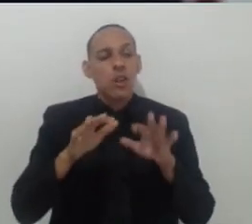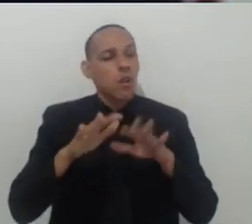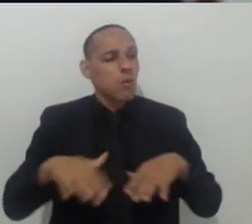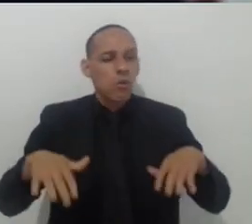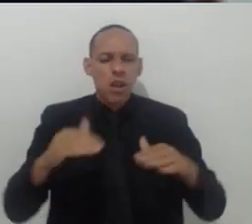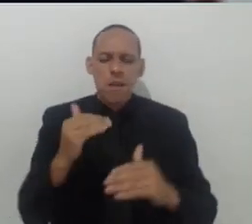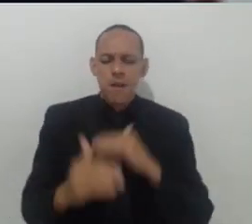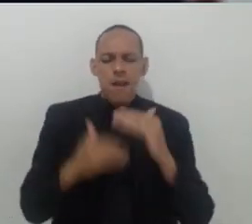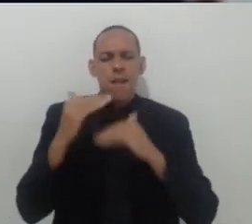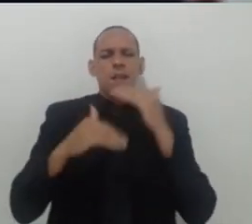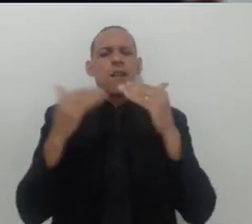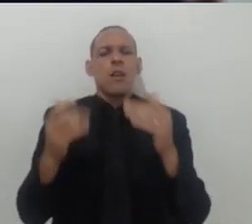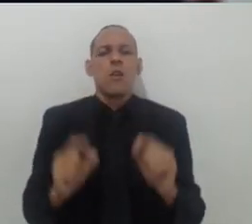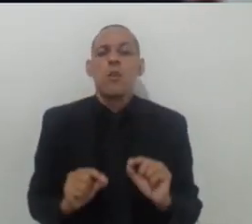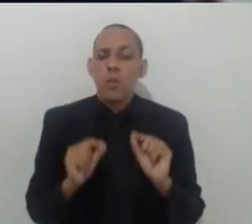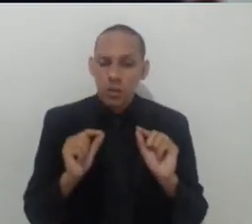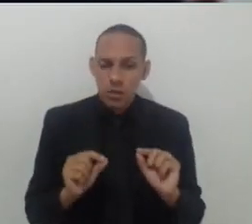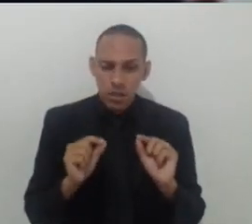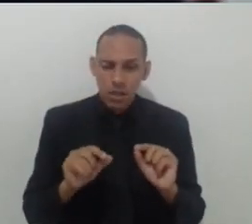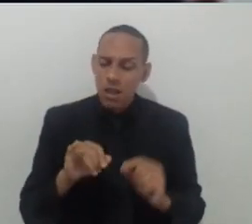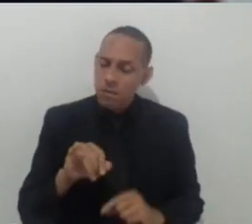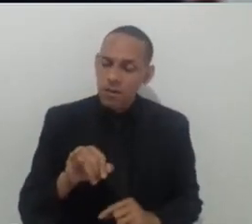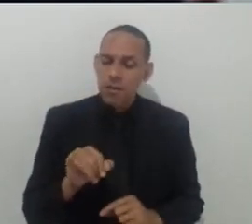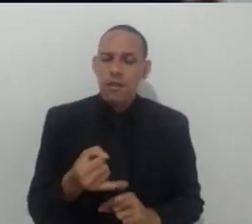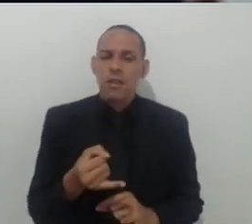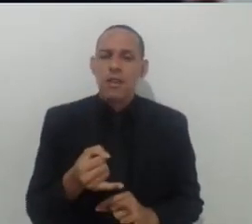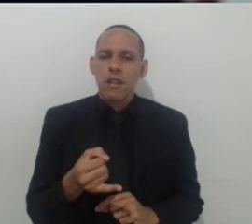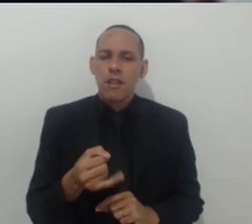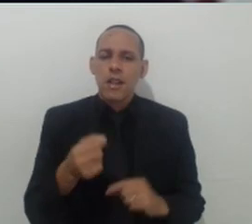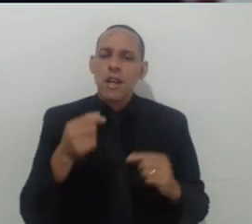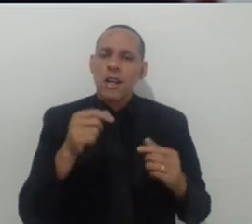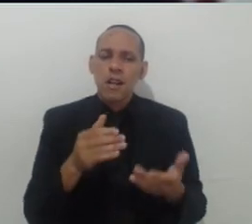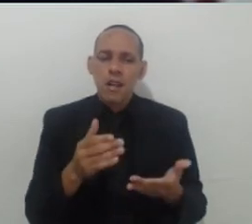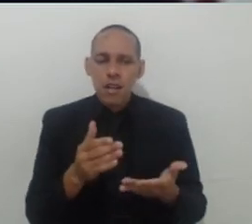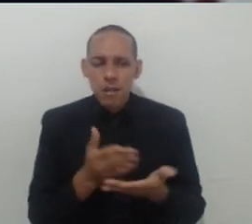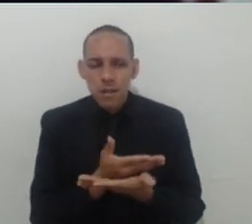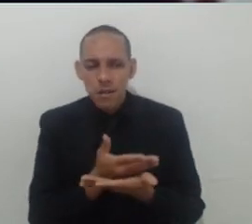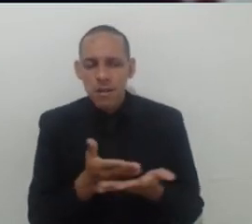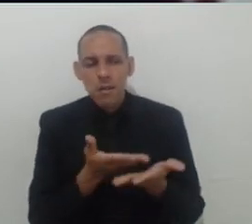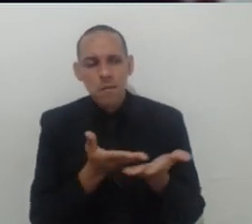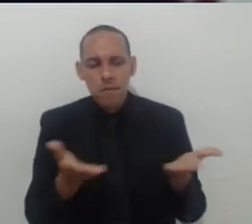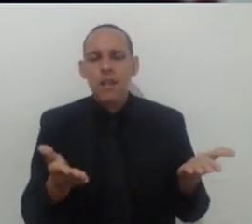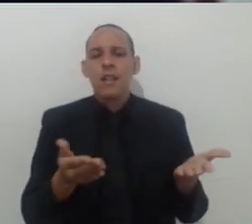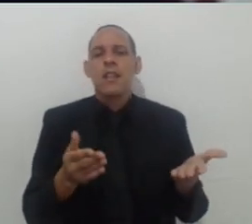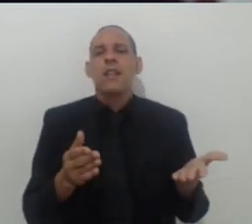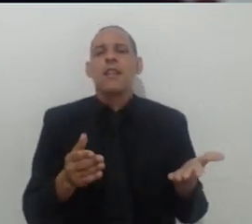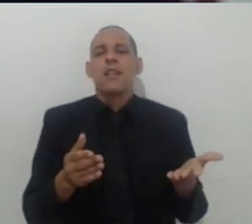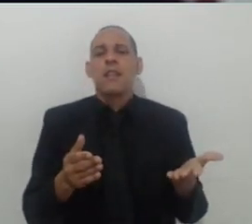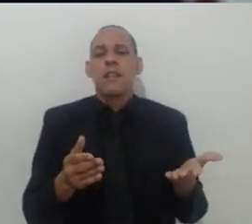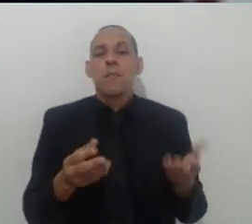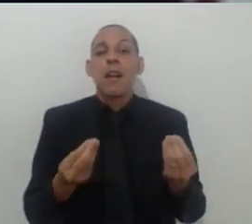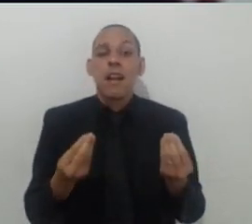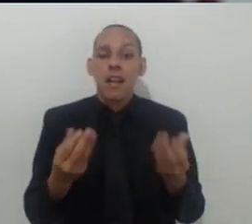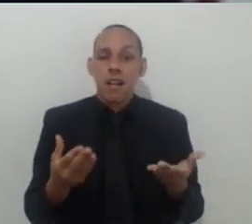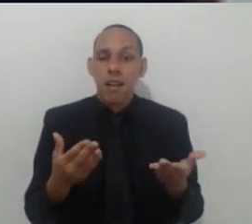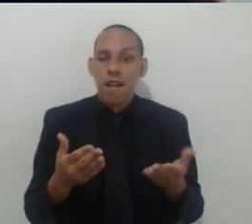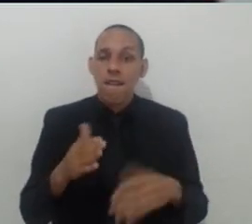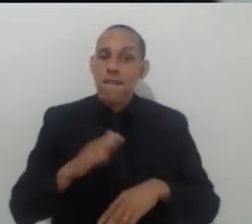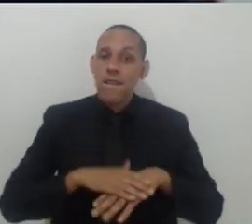muito no sentido de aproveitar essas situações para que se refaça realmente e